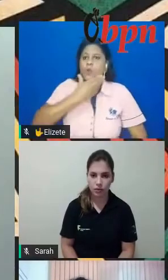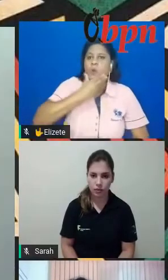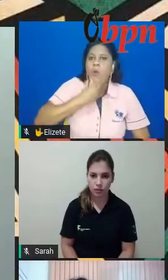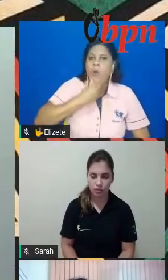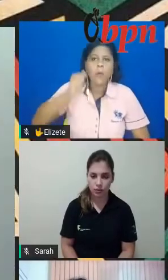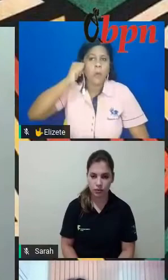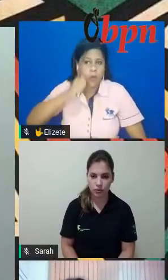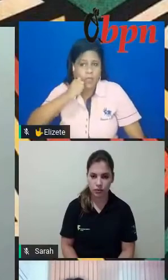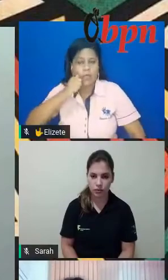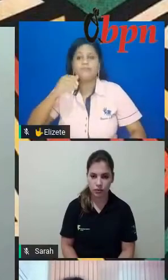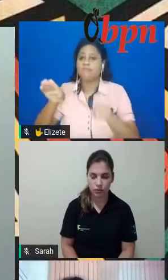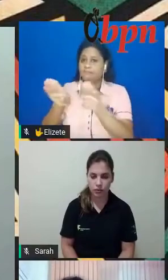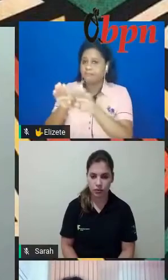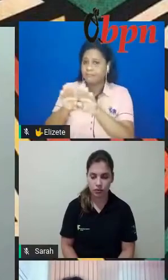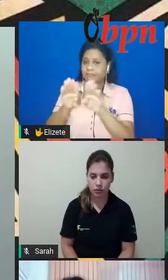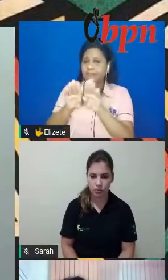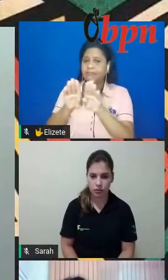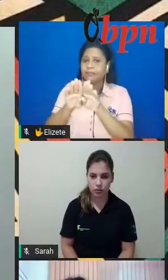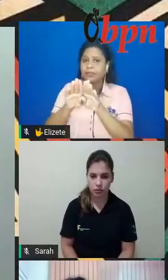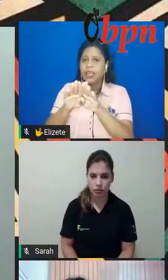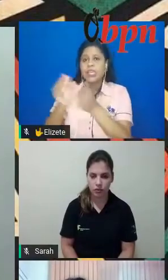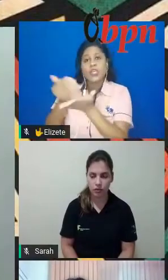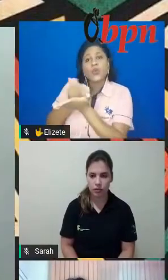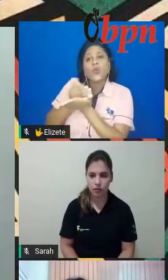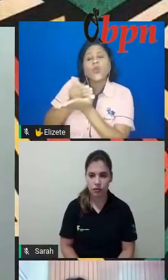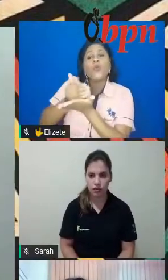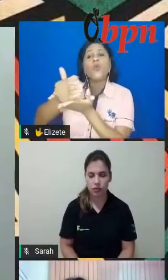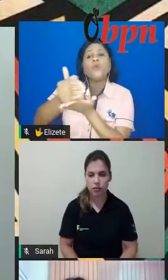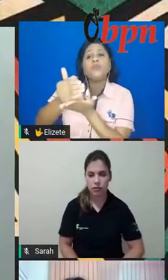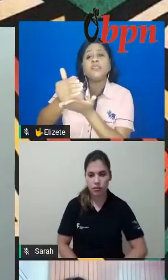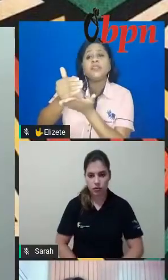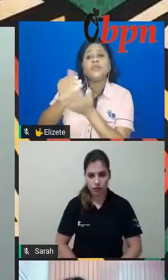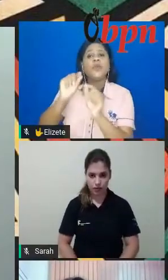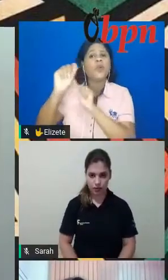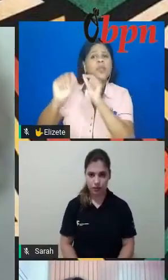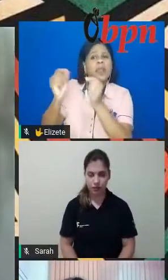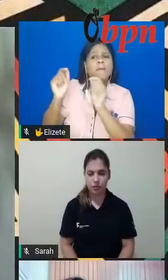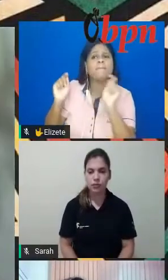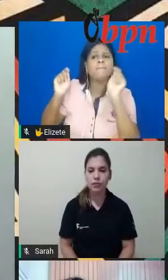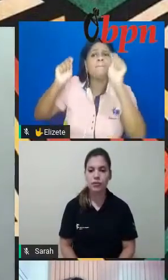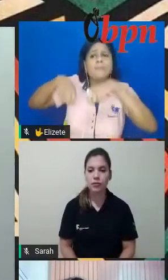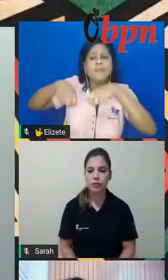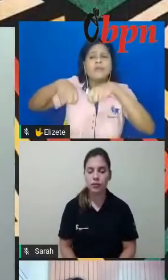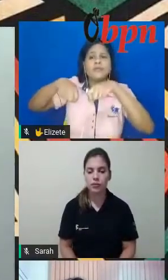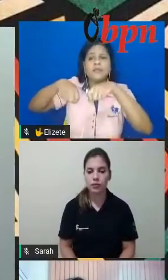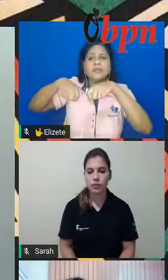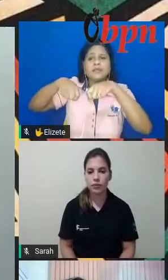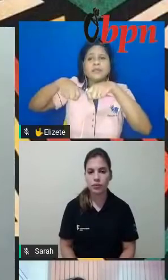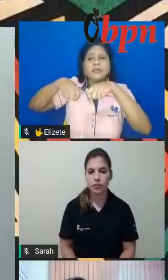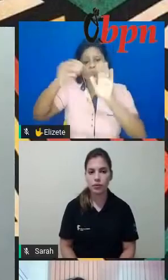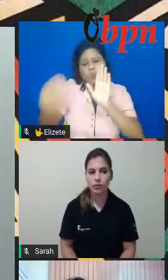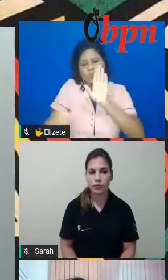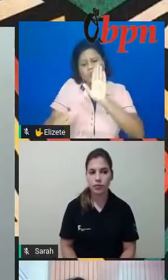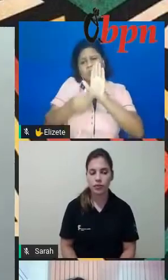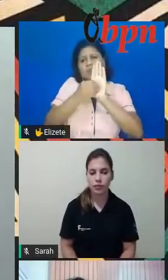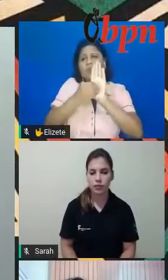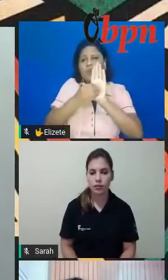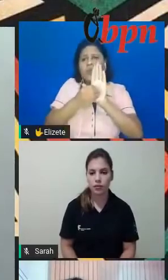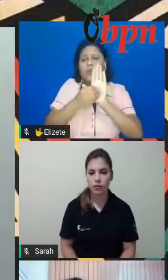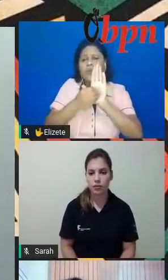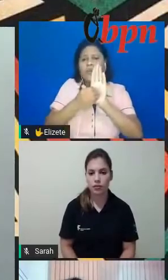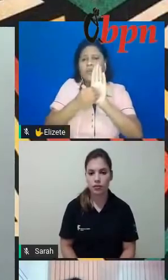estão partindo, sim, dessa possibilidade de ficcionalizar uma vivência,